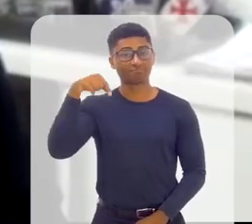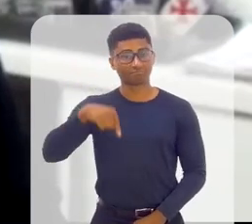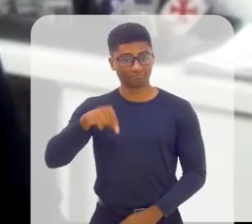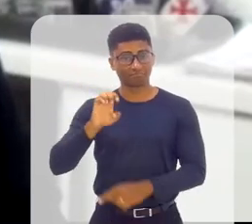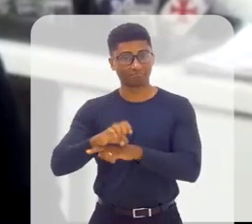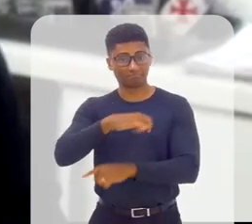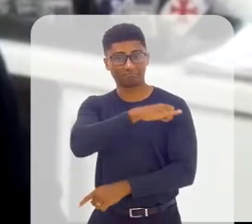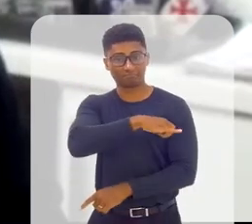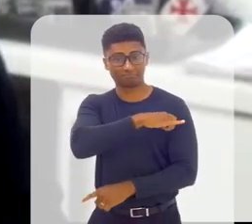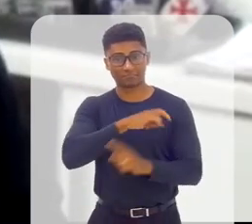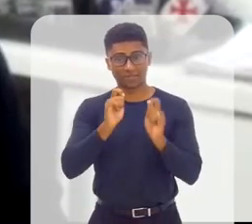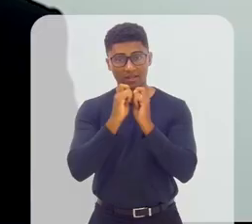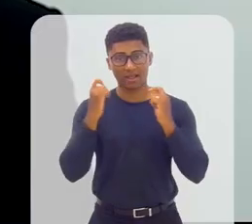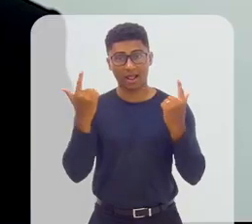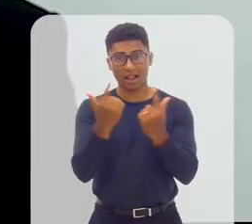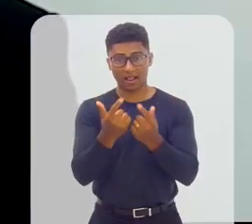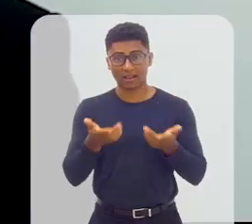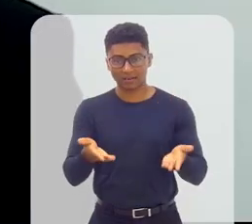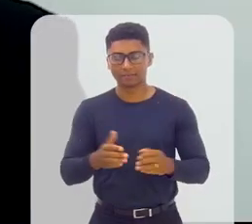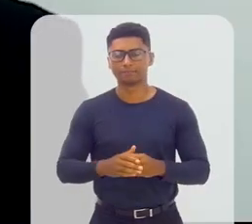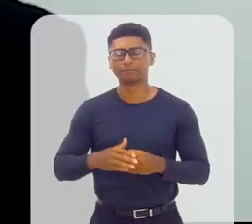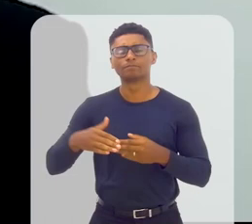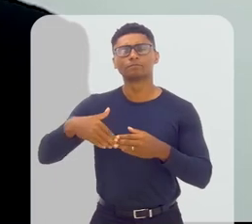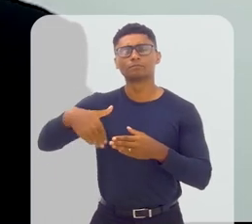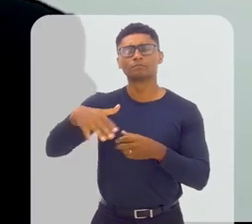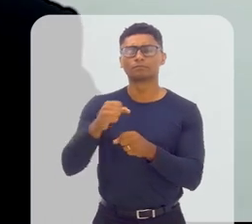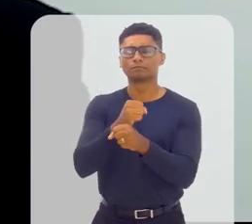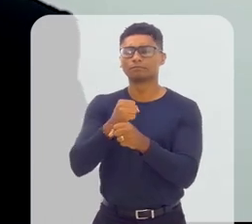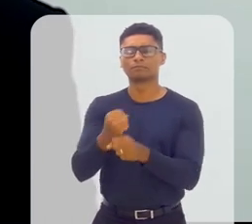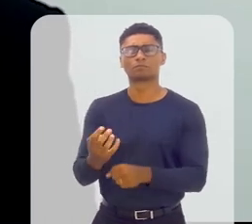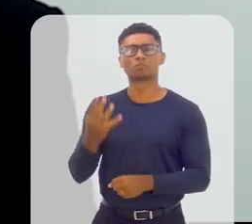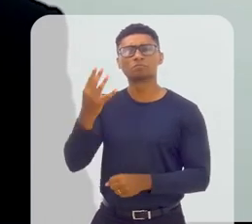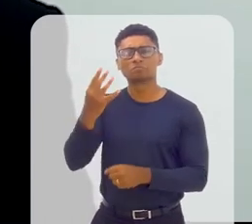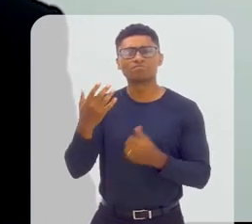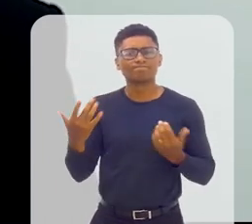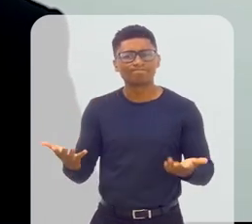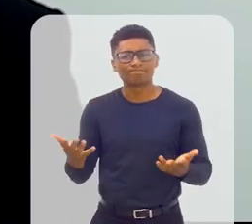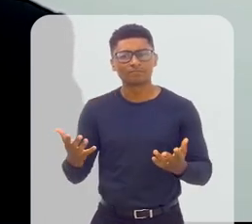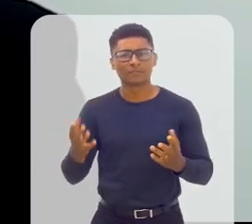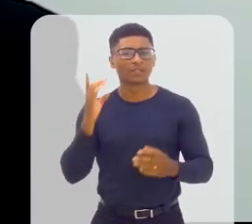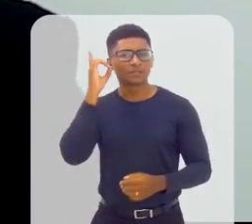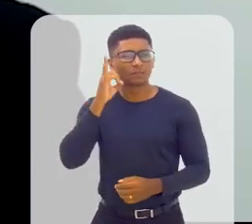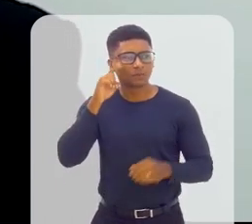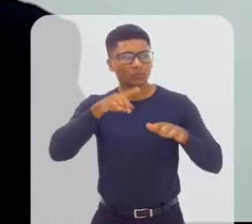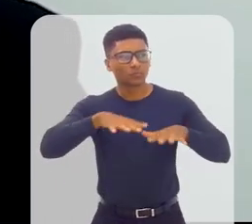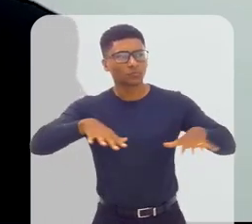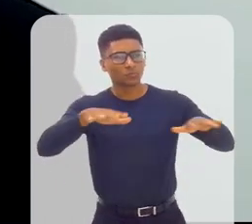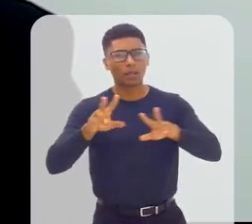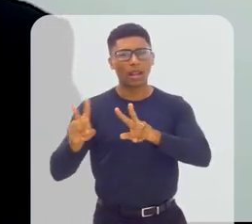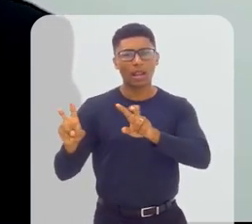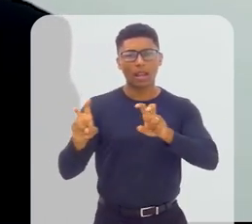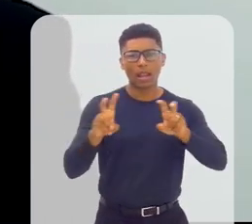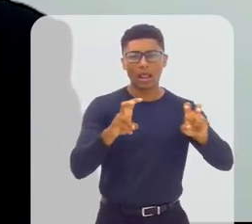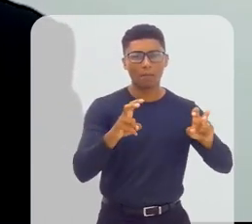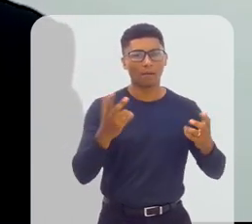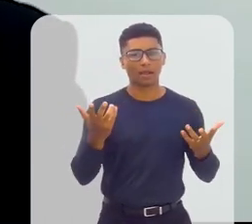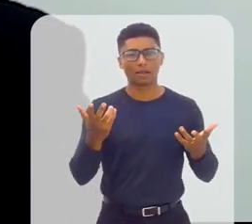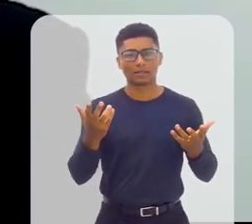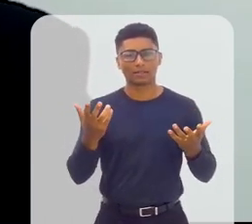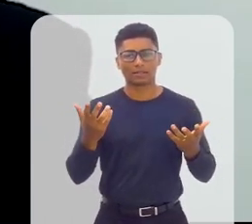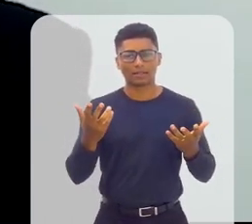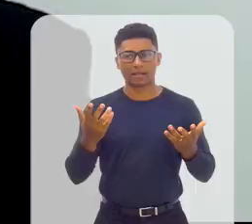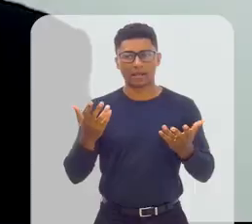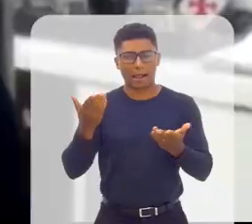do Rio de Janeiro, que é a Assembleia Legislativa. Nos próximos 4 anos, o que não pode ficar de fora da agenda dos deputados estaduais